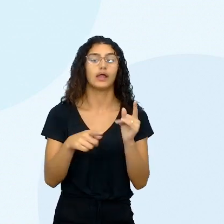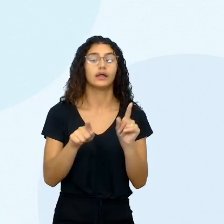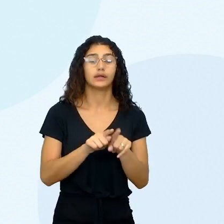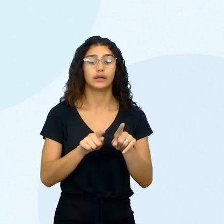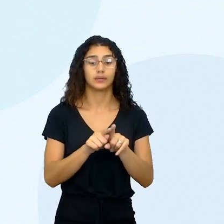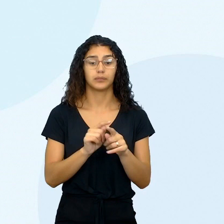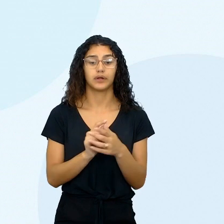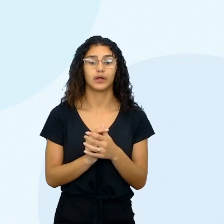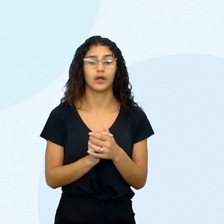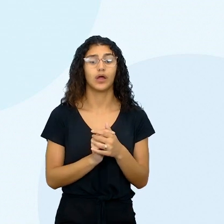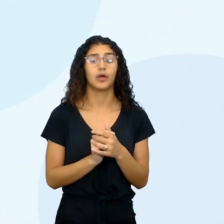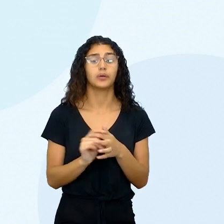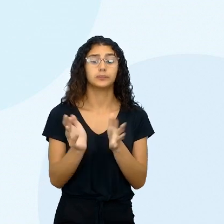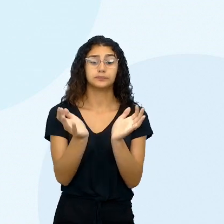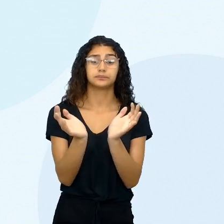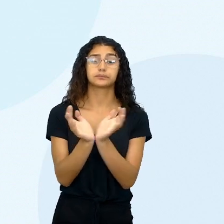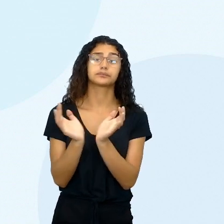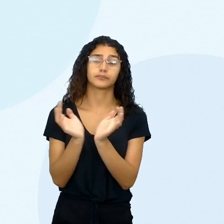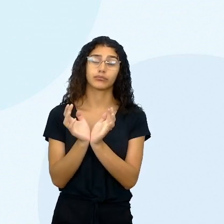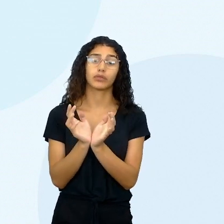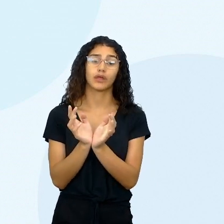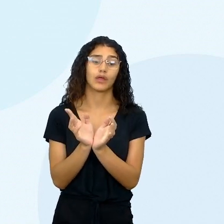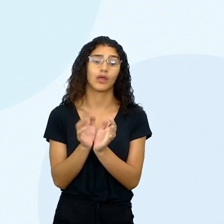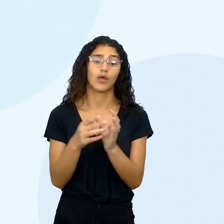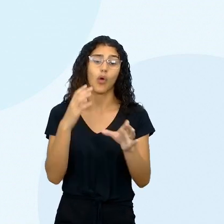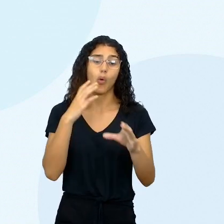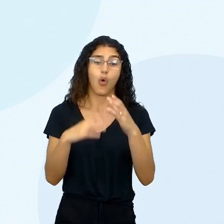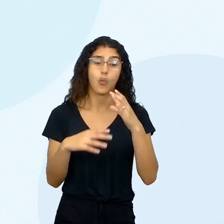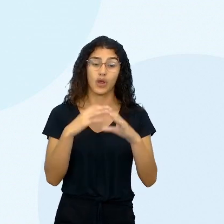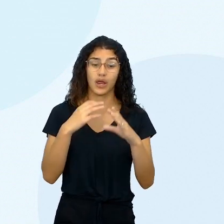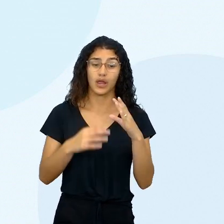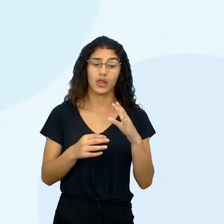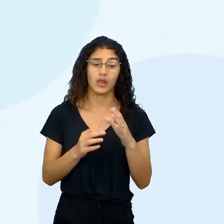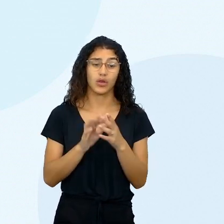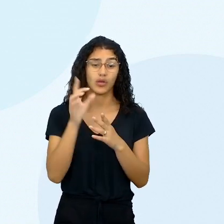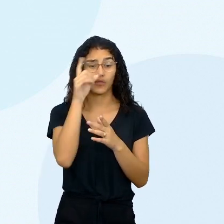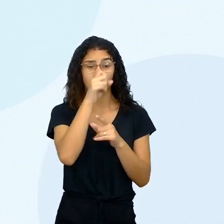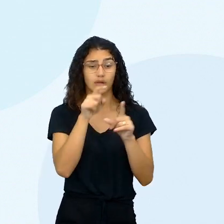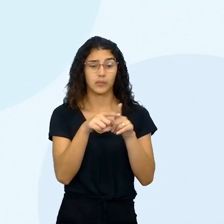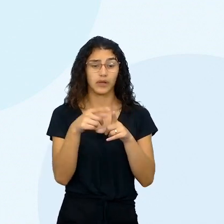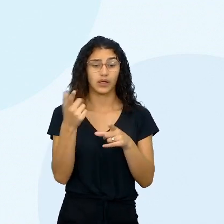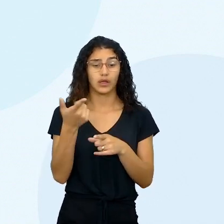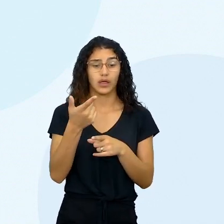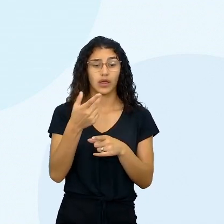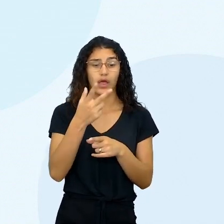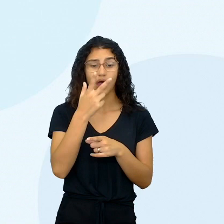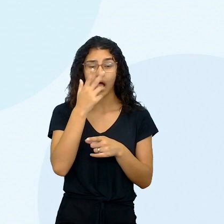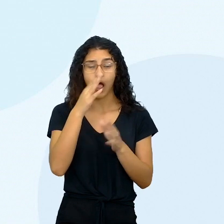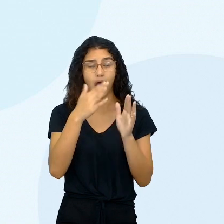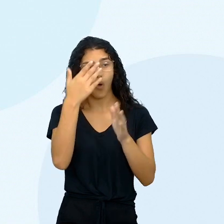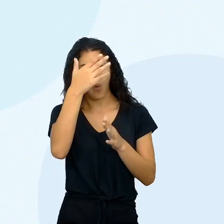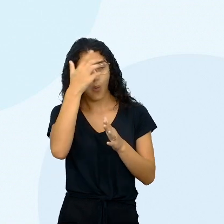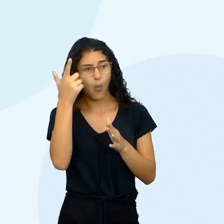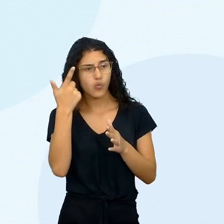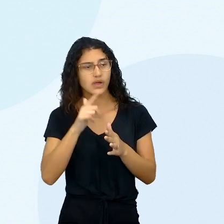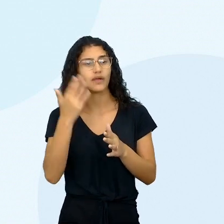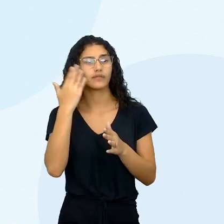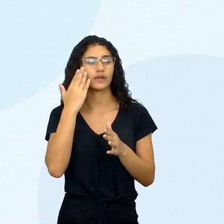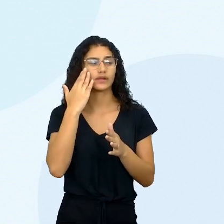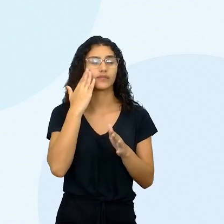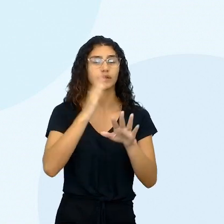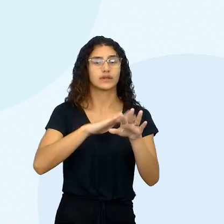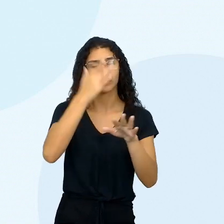também é muito persuasivo, né? Tem uma comunicação geralmente muito boa e que convence muitas pessoas a não vacinar os